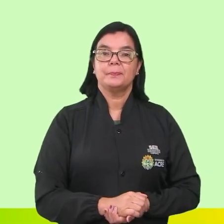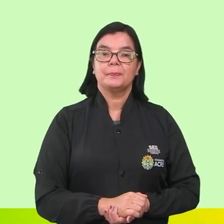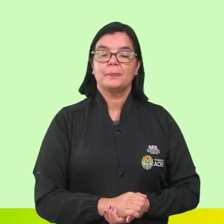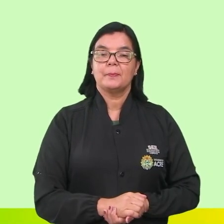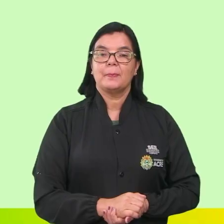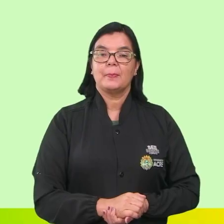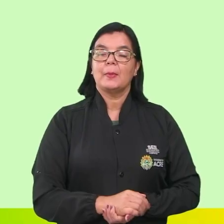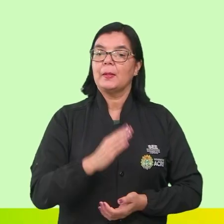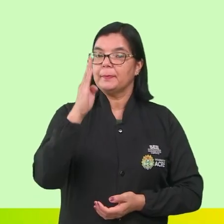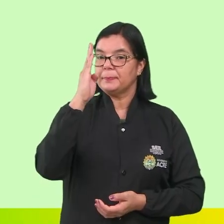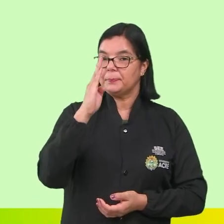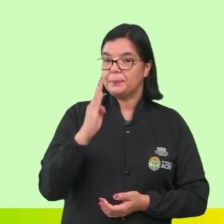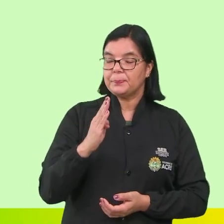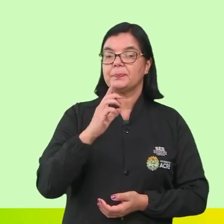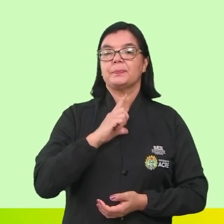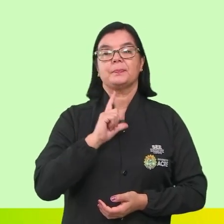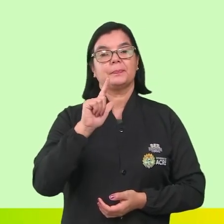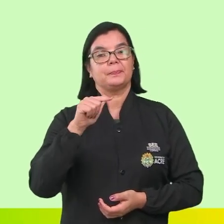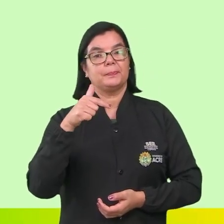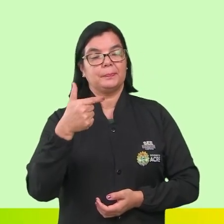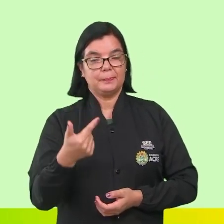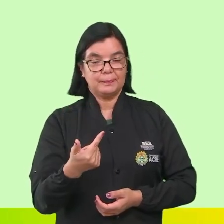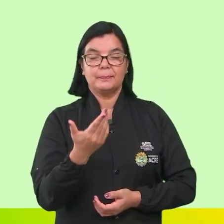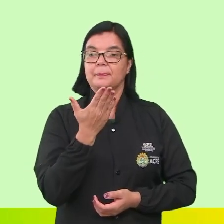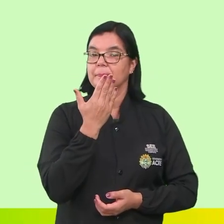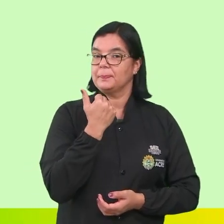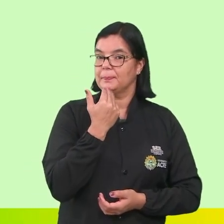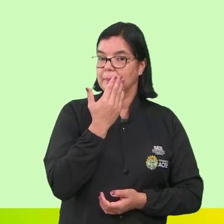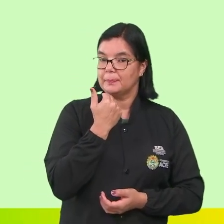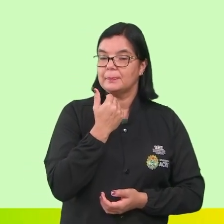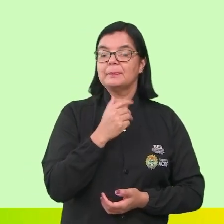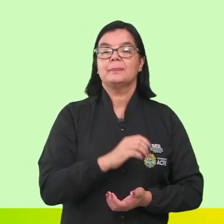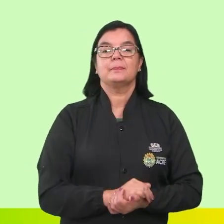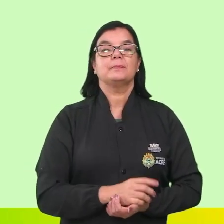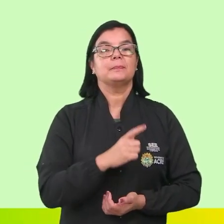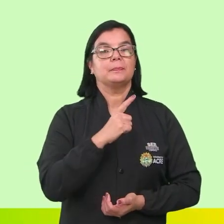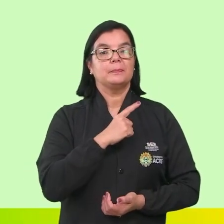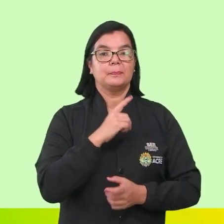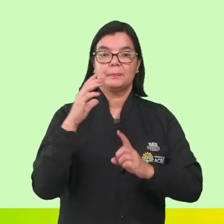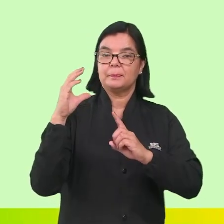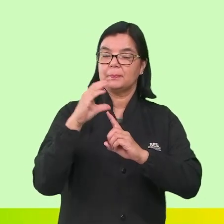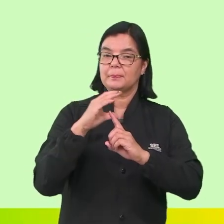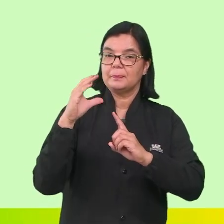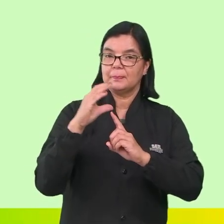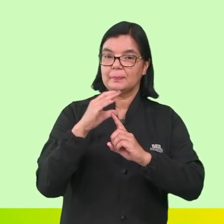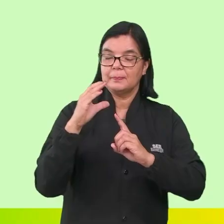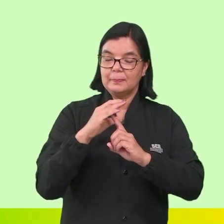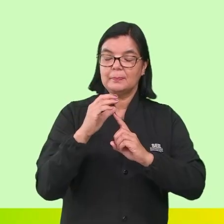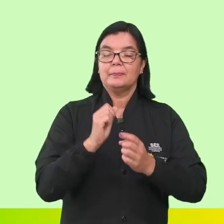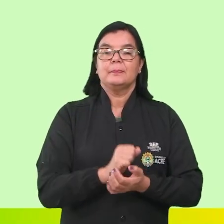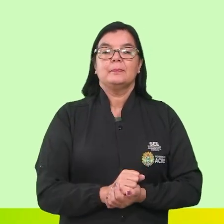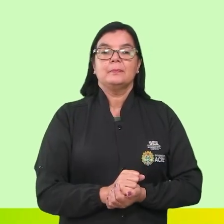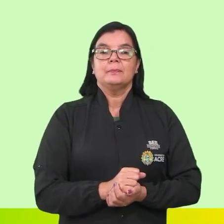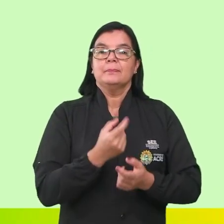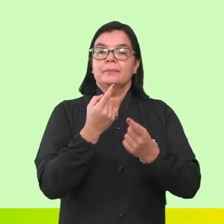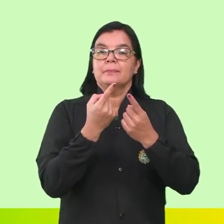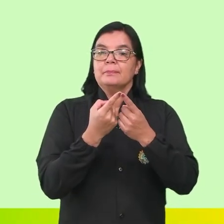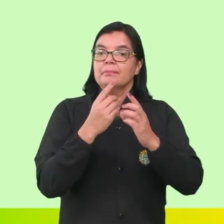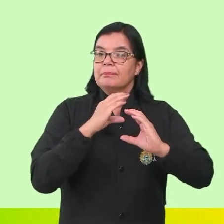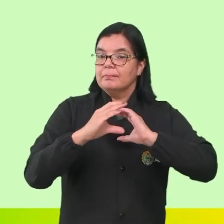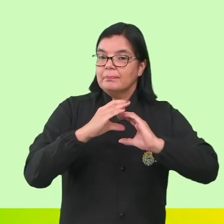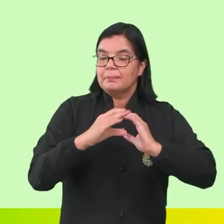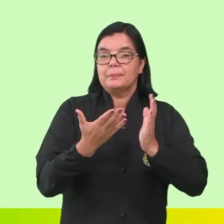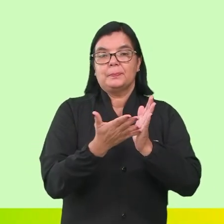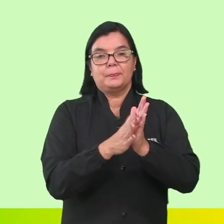E no Brasil, além da culinária, nós tivemos aí influências africanas na música, com